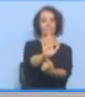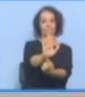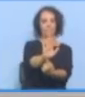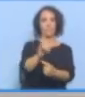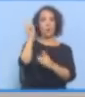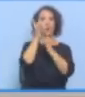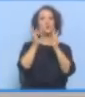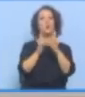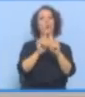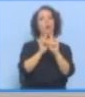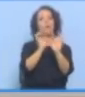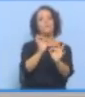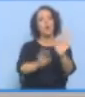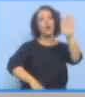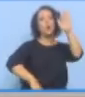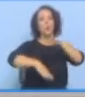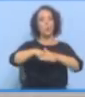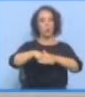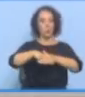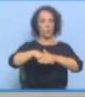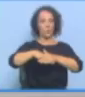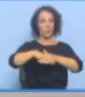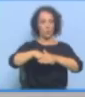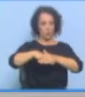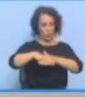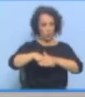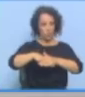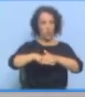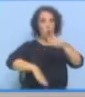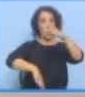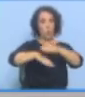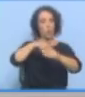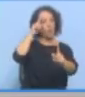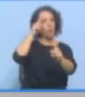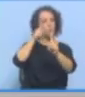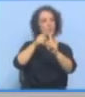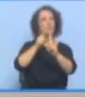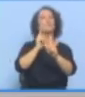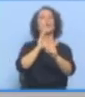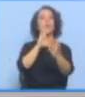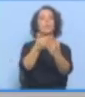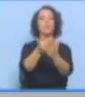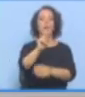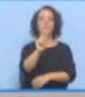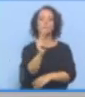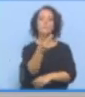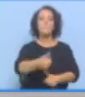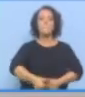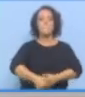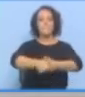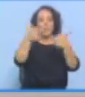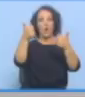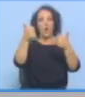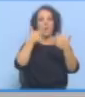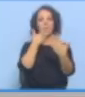Jesus cura, sempre com a mesma intenção, fazer bem à pessoa, salvar, libertar